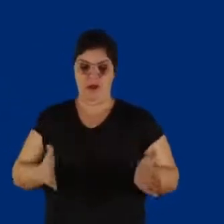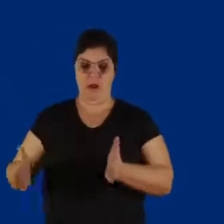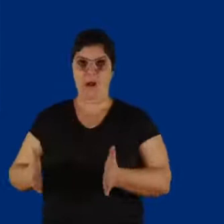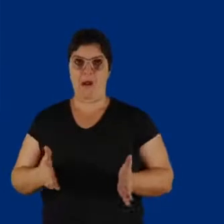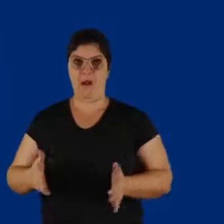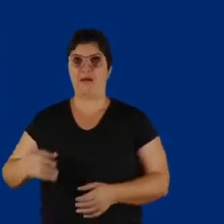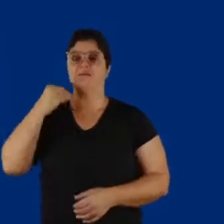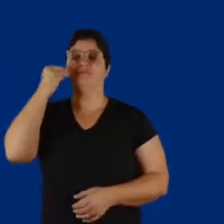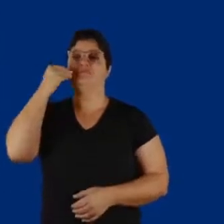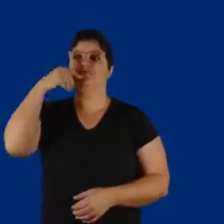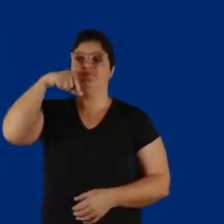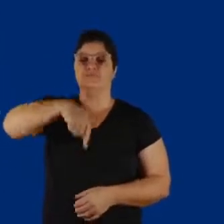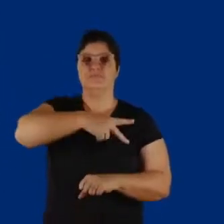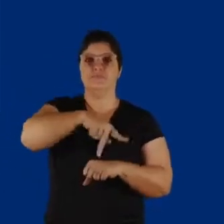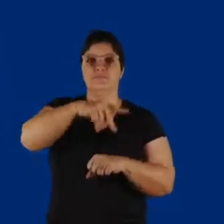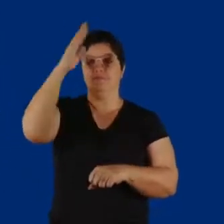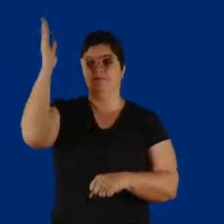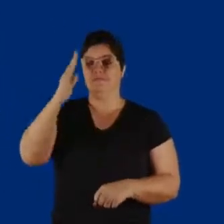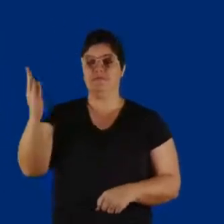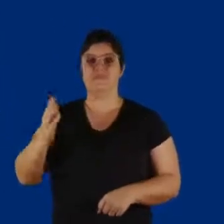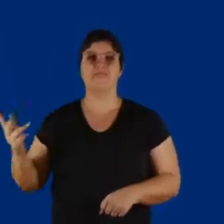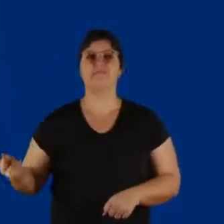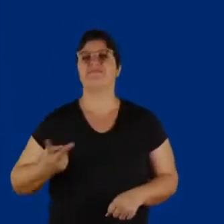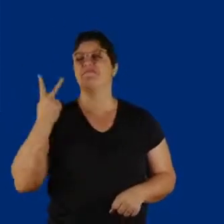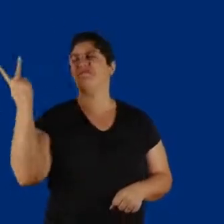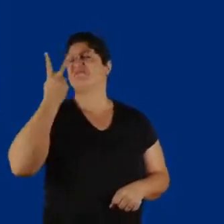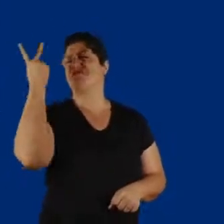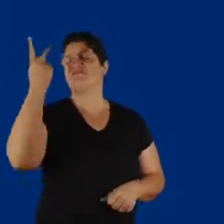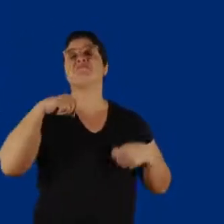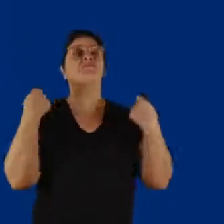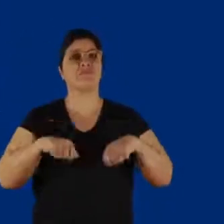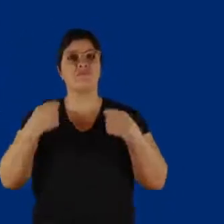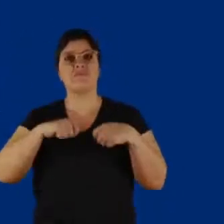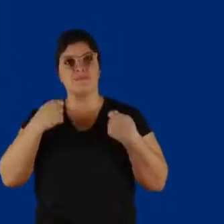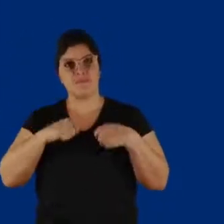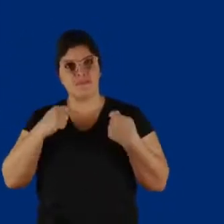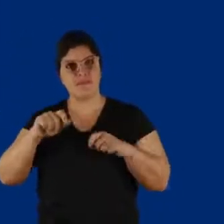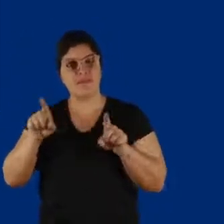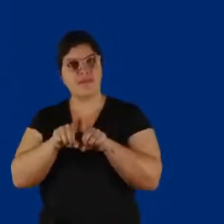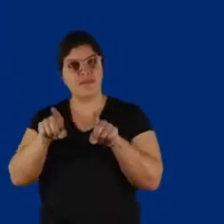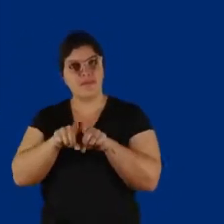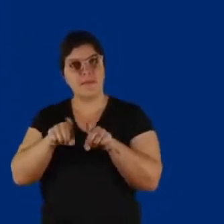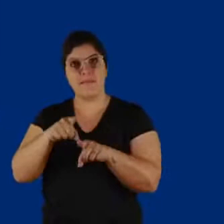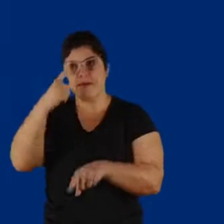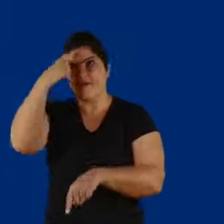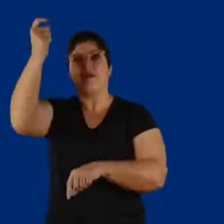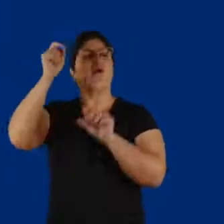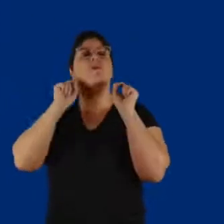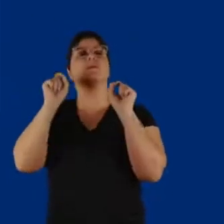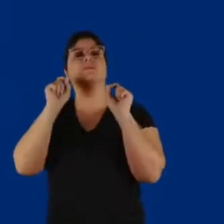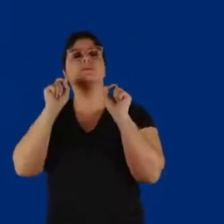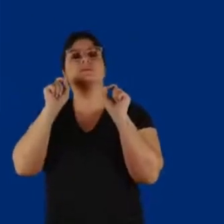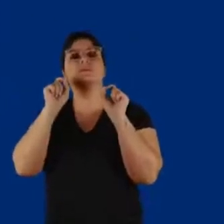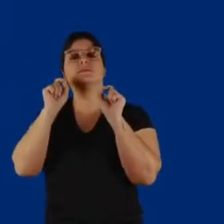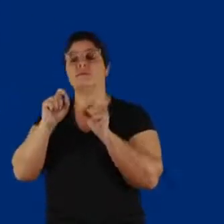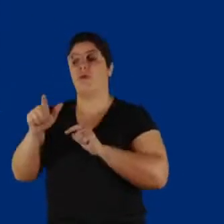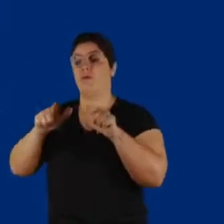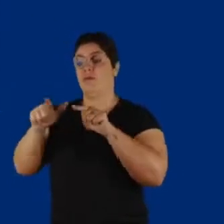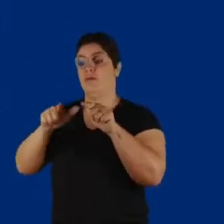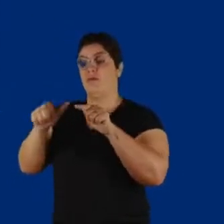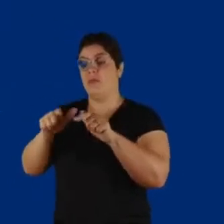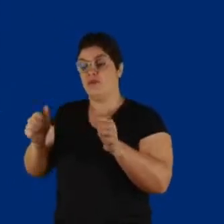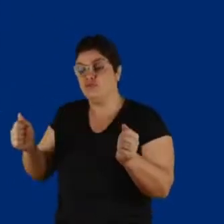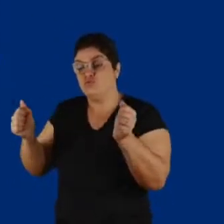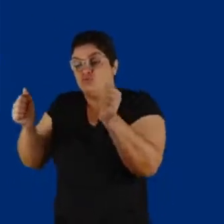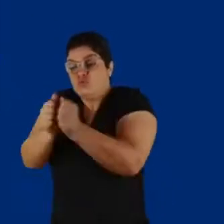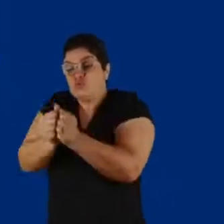no Brasil, é muito valiosa e muito necessária, que é essa ideia de trabalhar com as populações